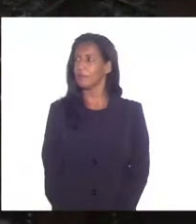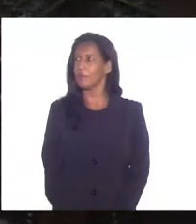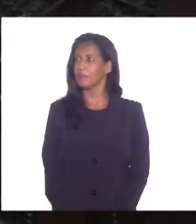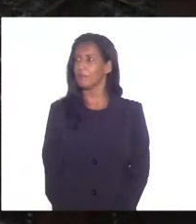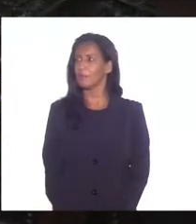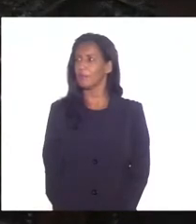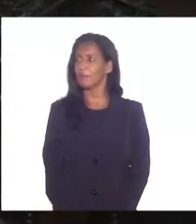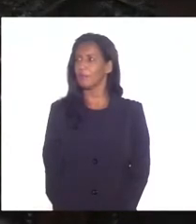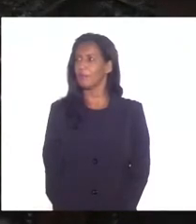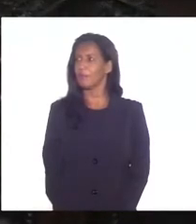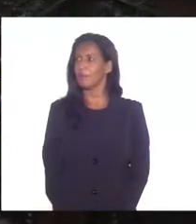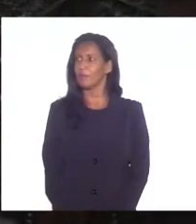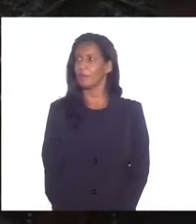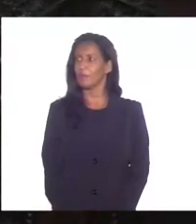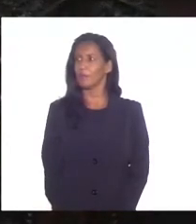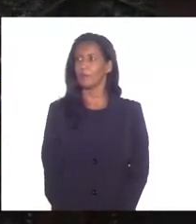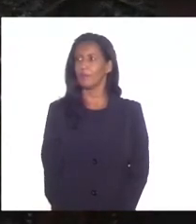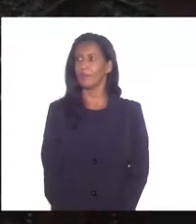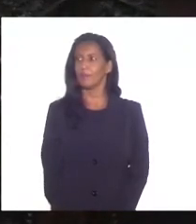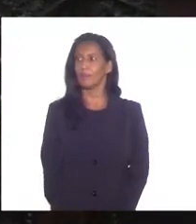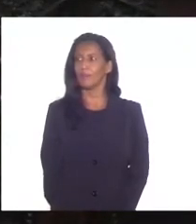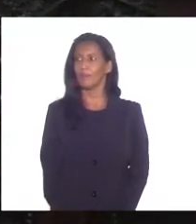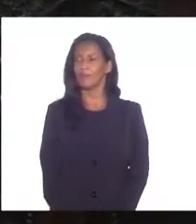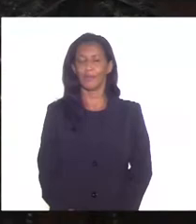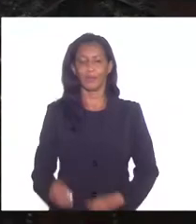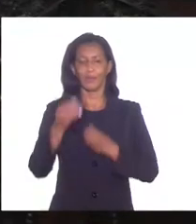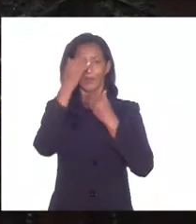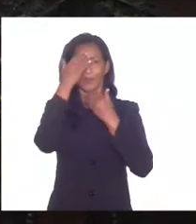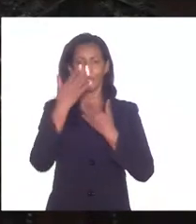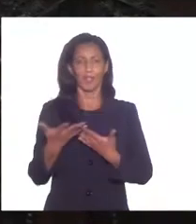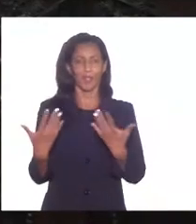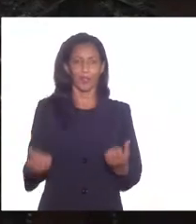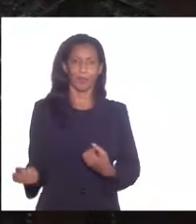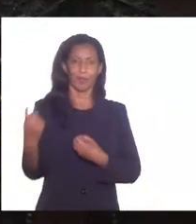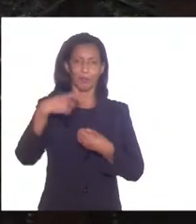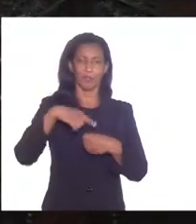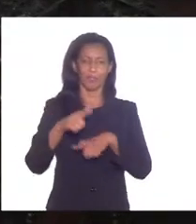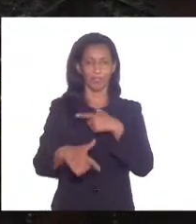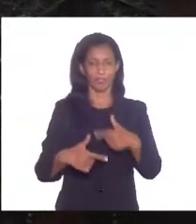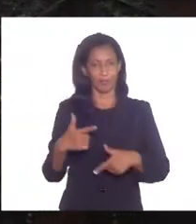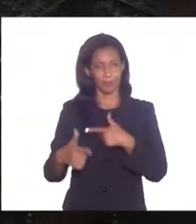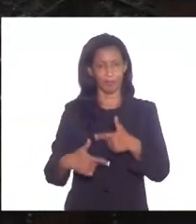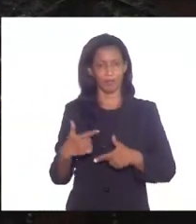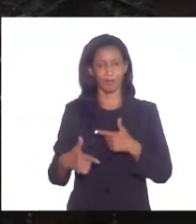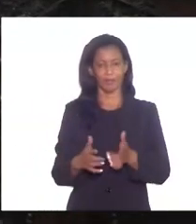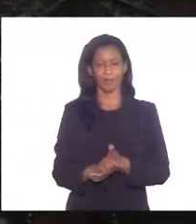quero falar boa. Eu. Foi, obrigado. Muito obrigado. Vamos agora retomar os trabalhos.